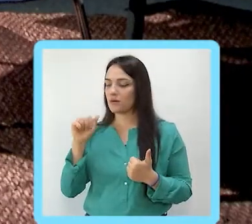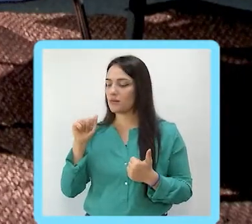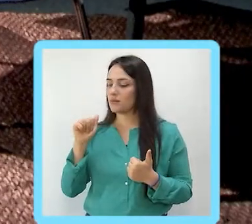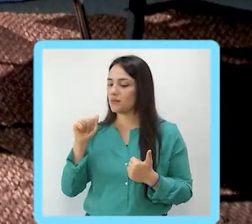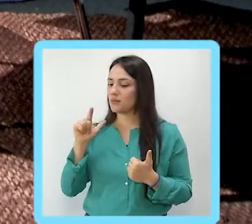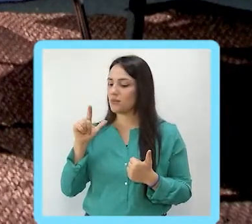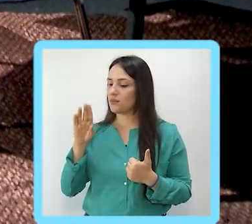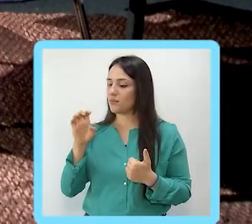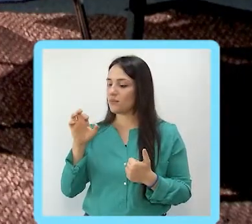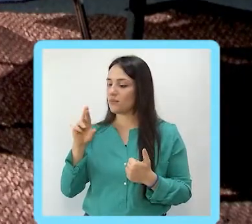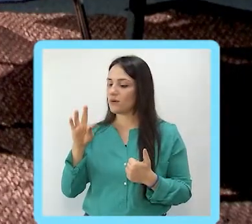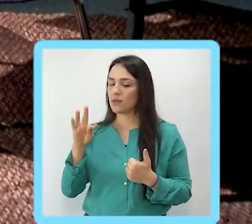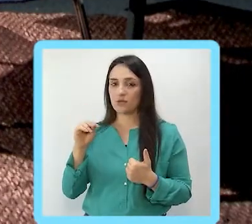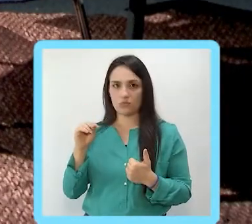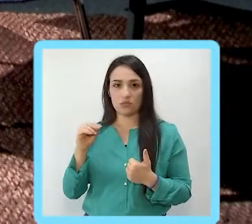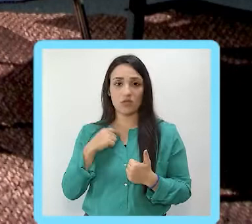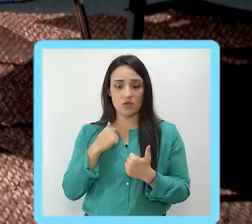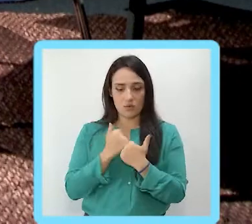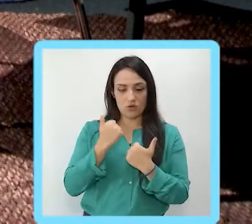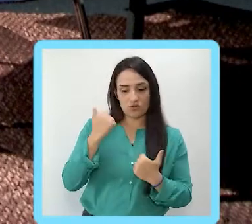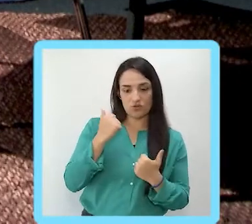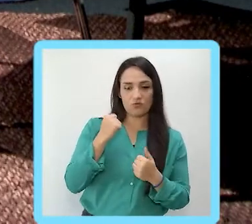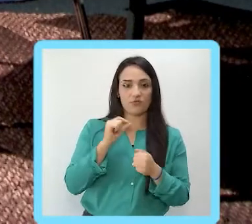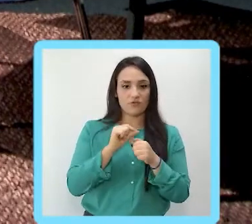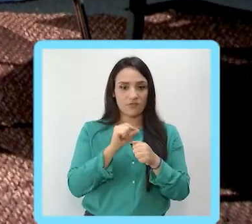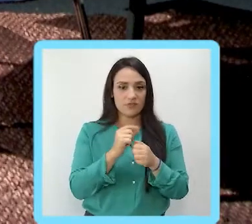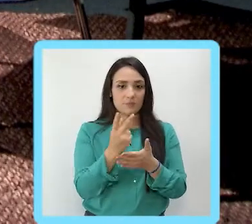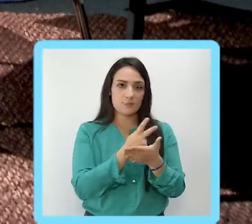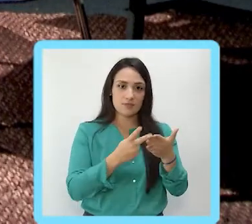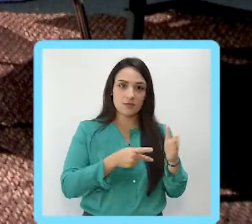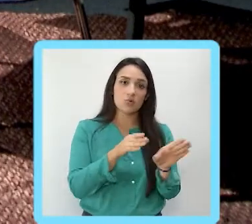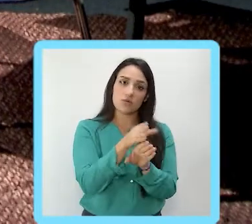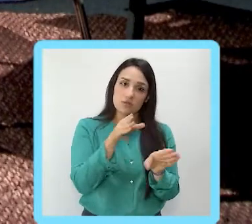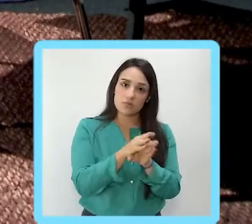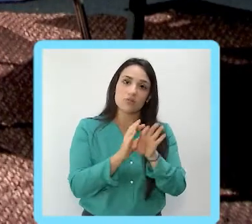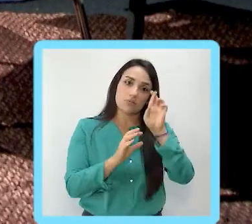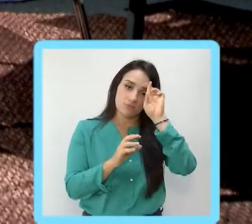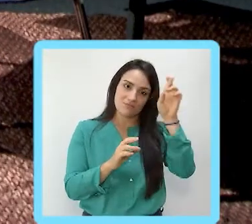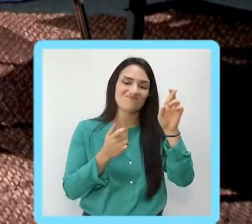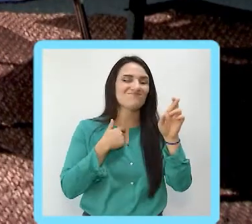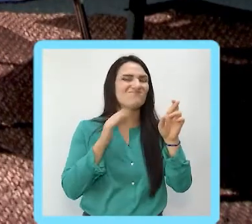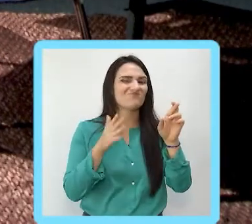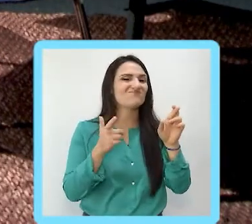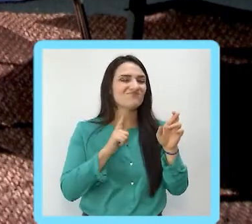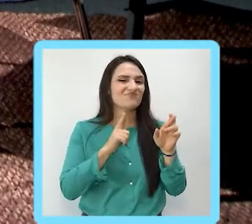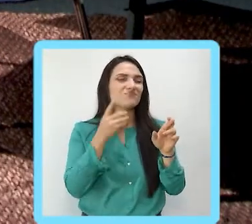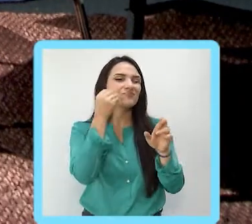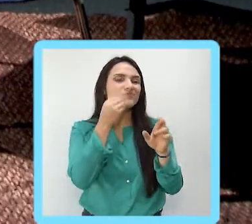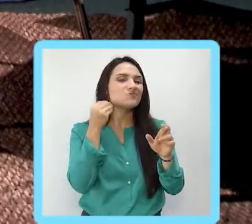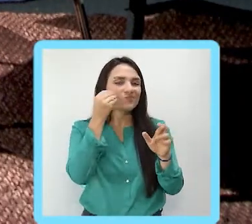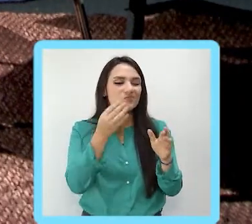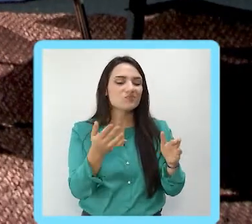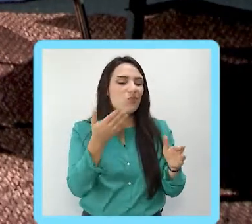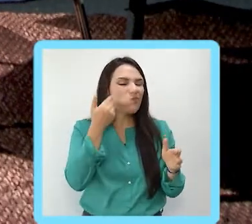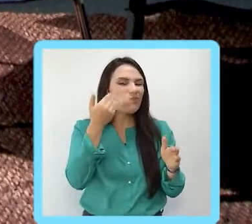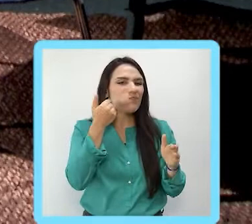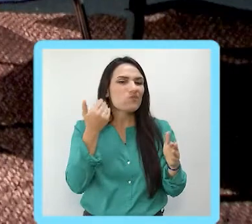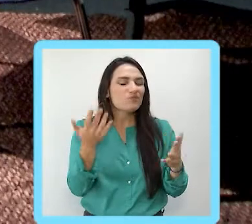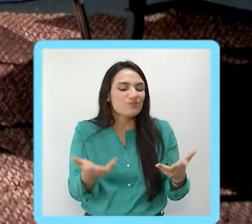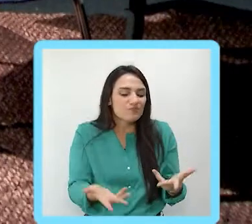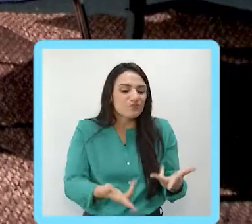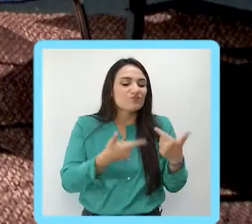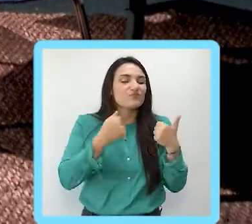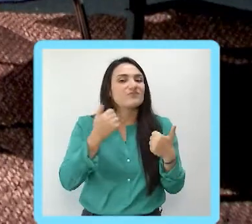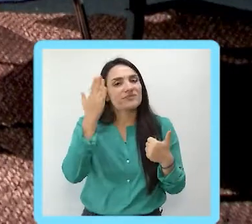adjunta do consultivo, que é a área de pareceres, né, de orientação às autoridades. Então, eu já tinha um pouco do conhecimento do que era